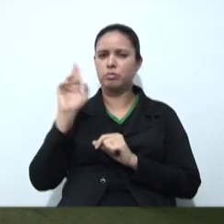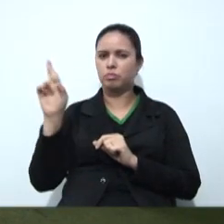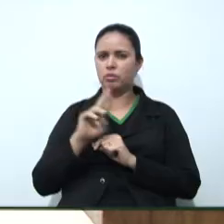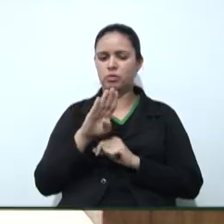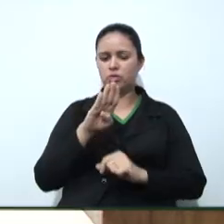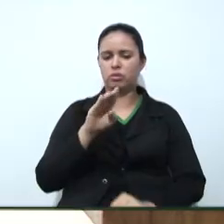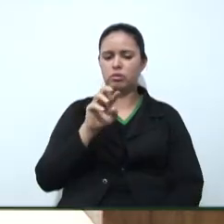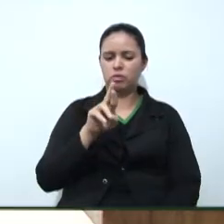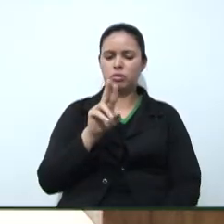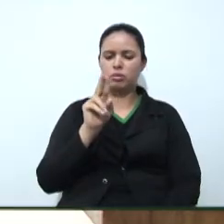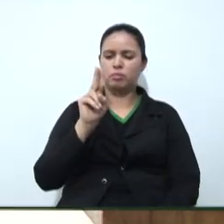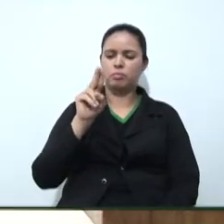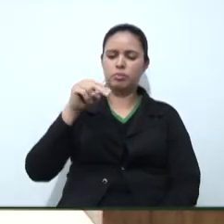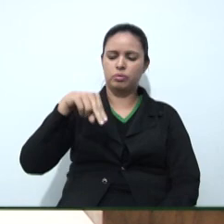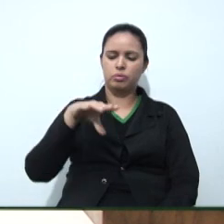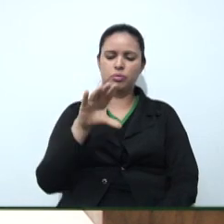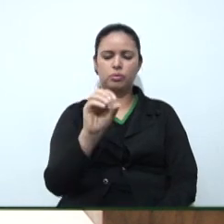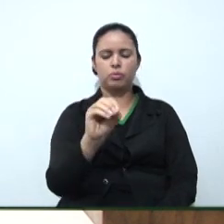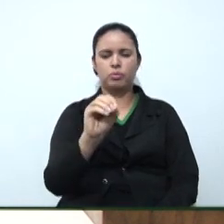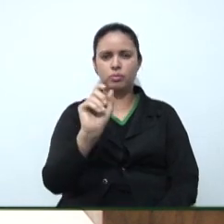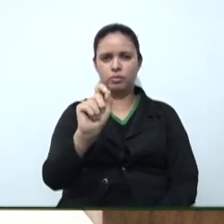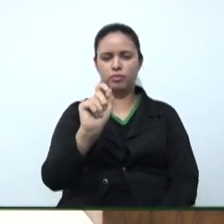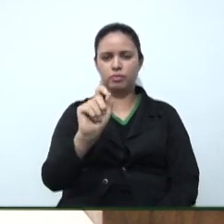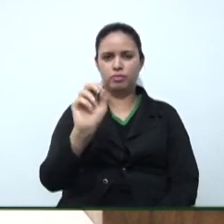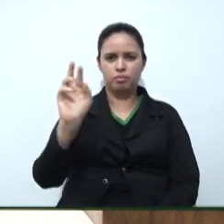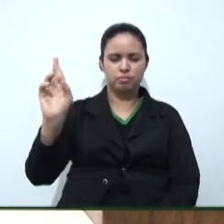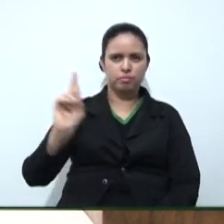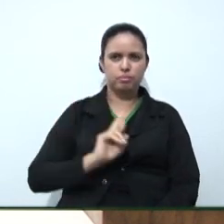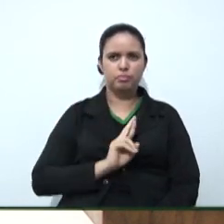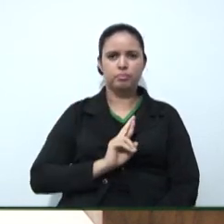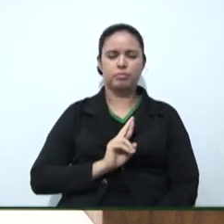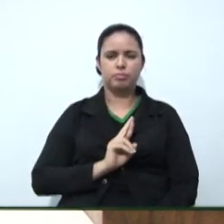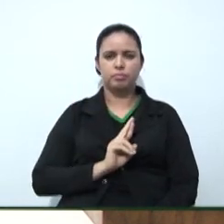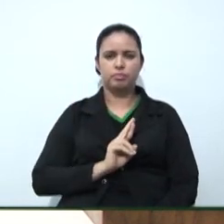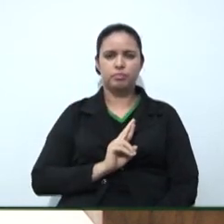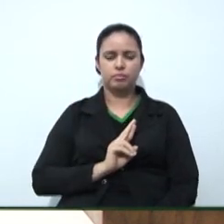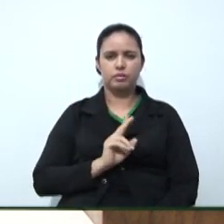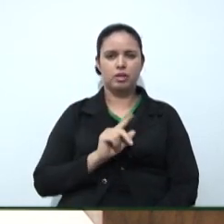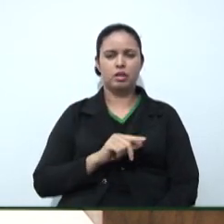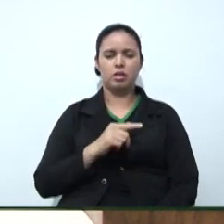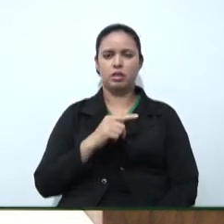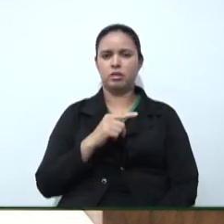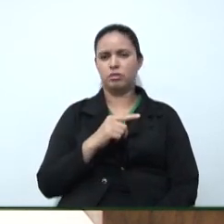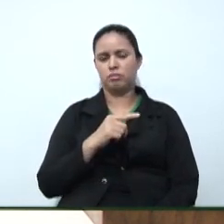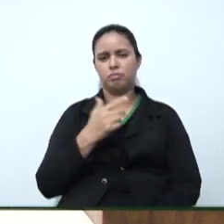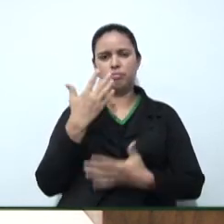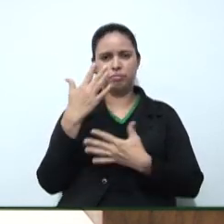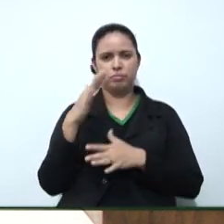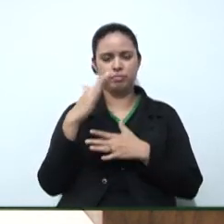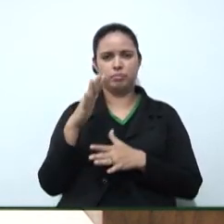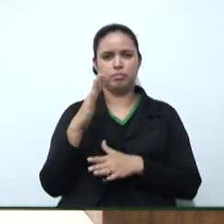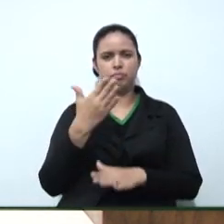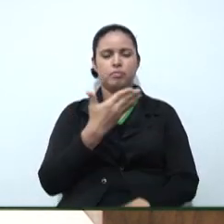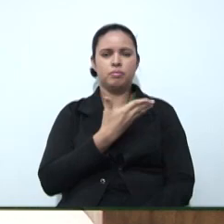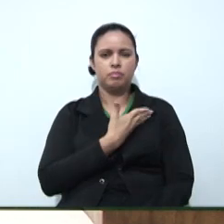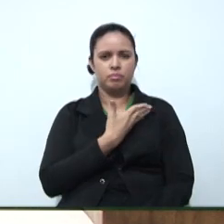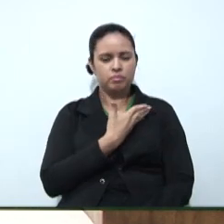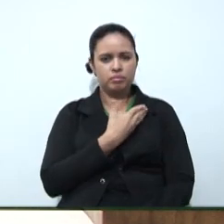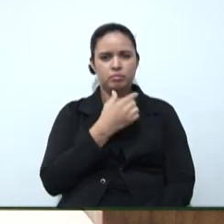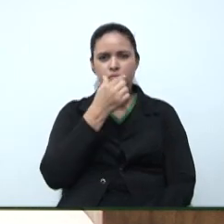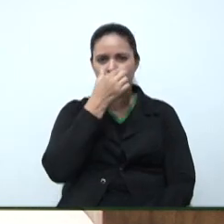foi, né? Ele se antecipou bem aos exercícios, não é? Muito bom, Bruno. Ele também foi elogiado pelos colegas, não é?